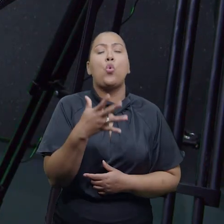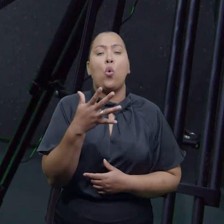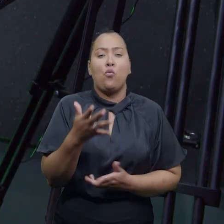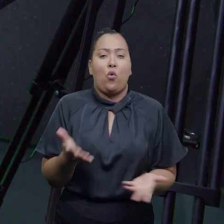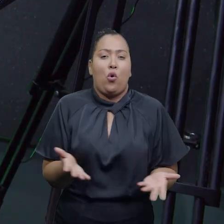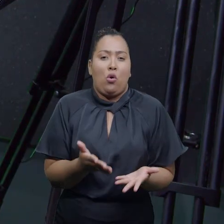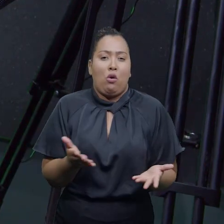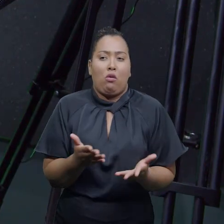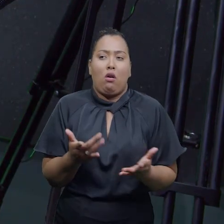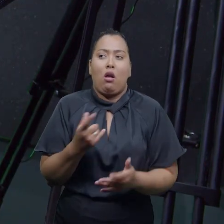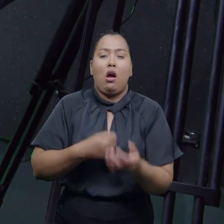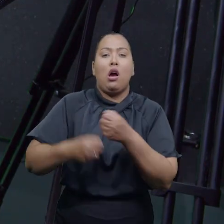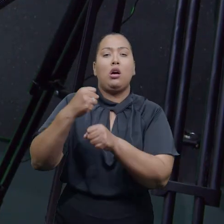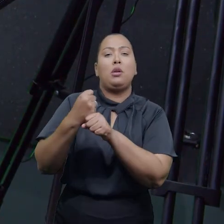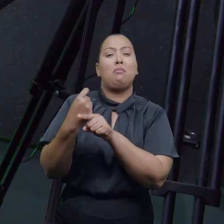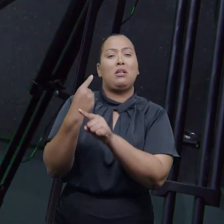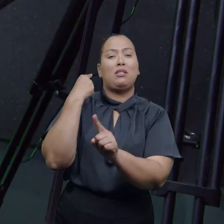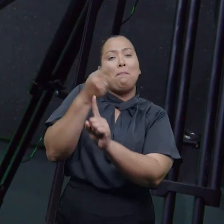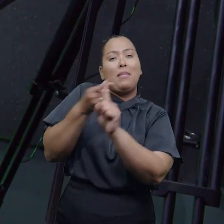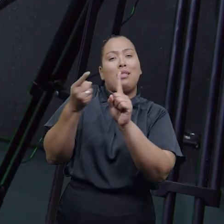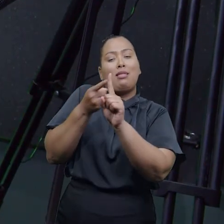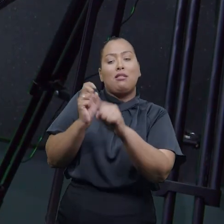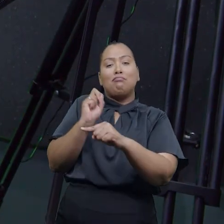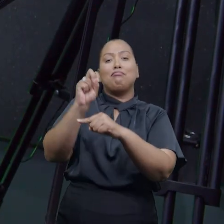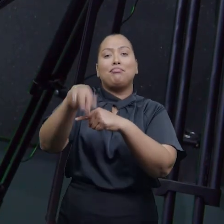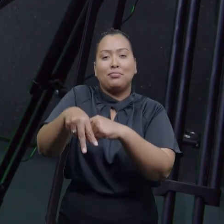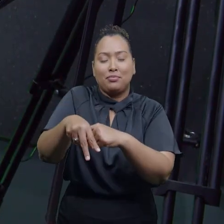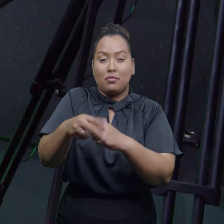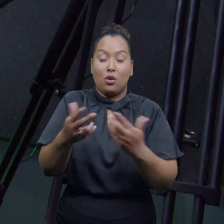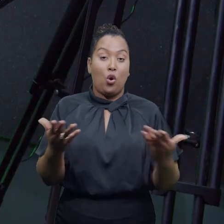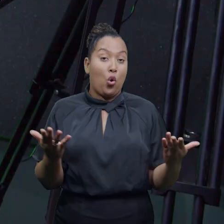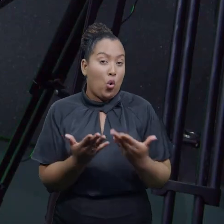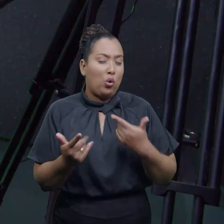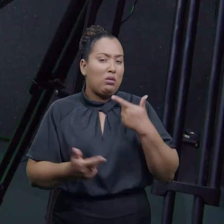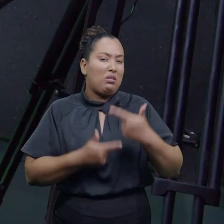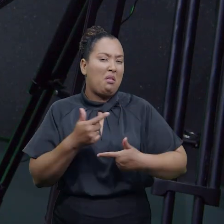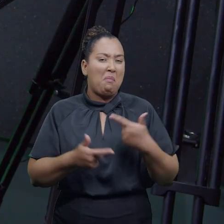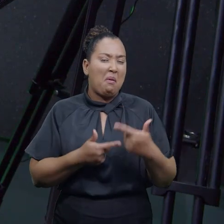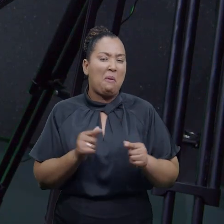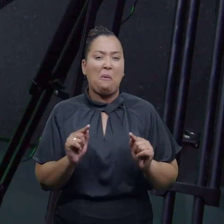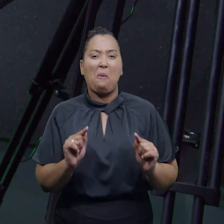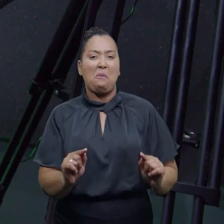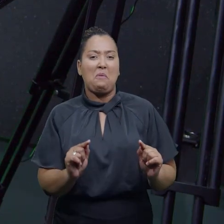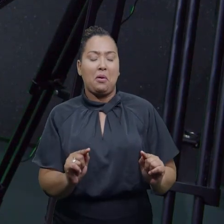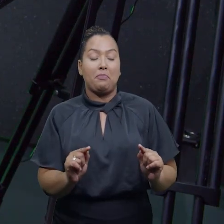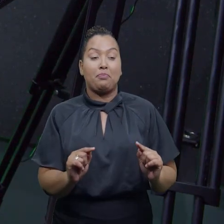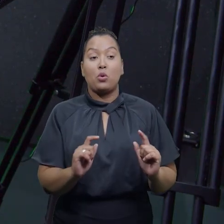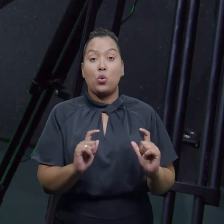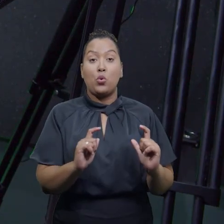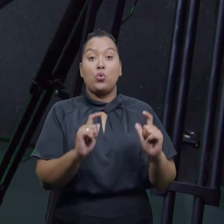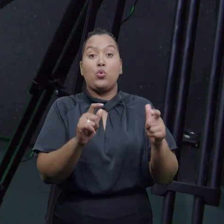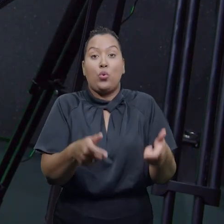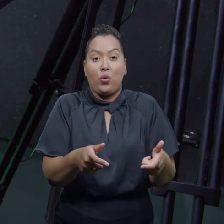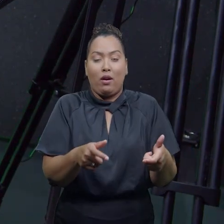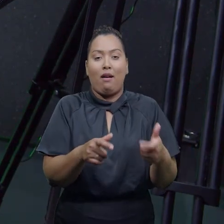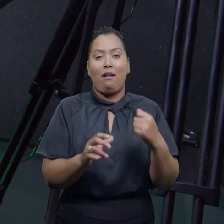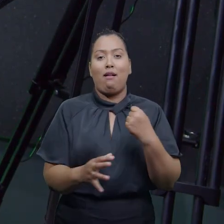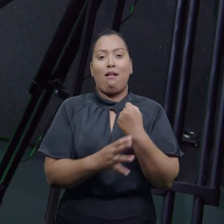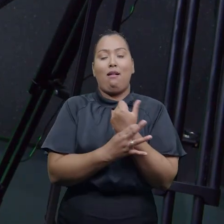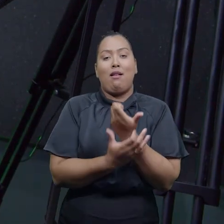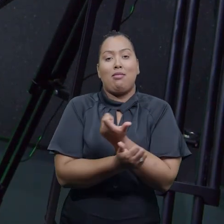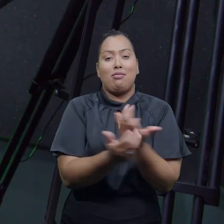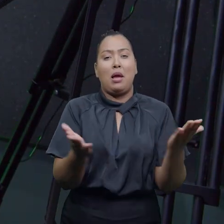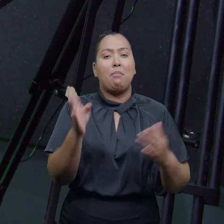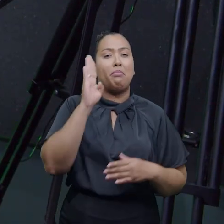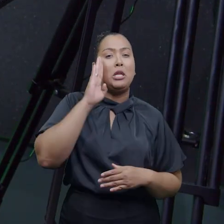carreira, ingressei no meio do ano passado e atualmente estou trabalhando em uma unidade de